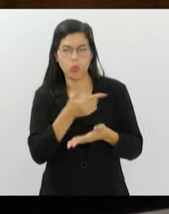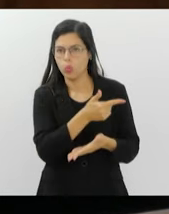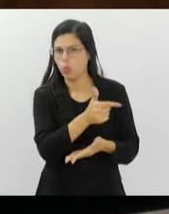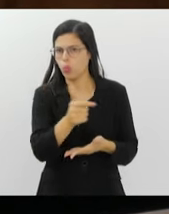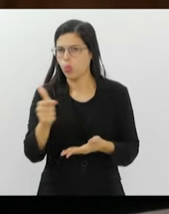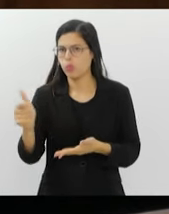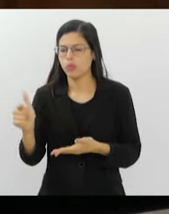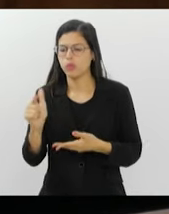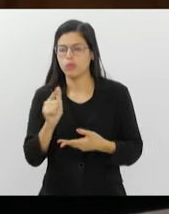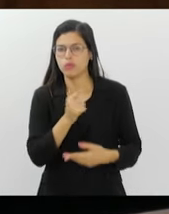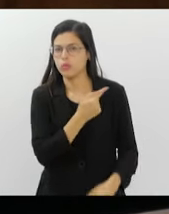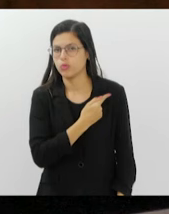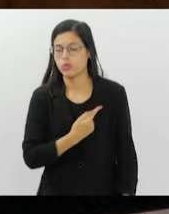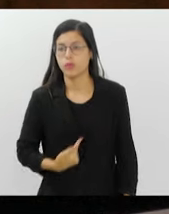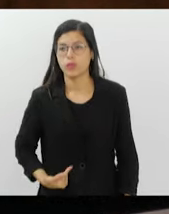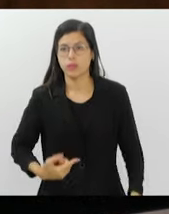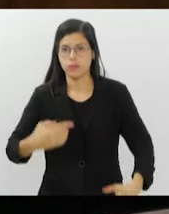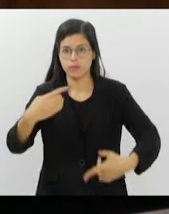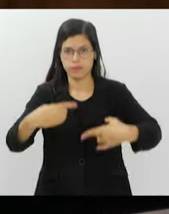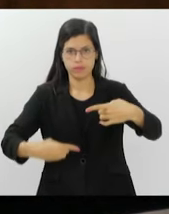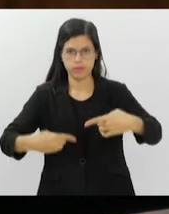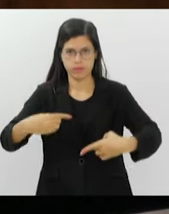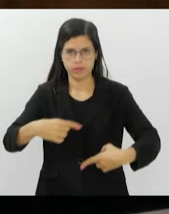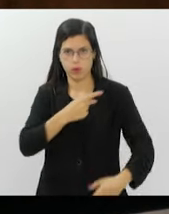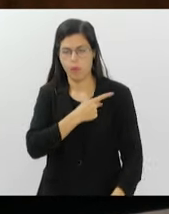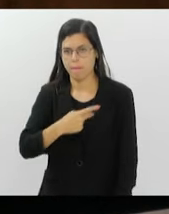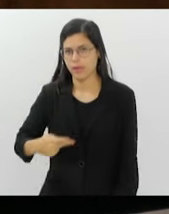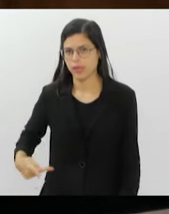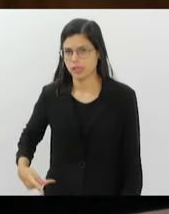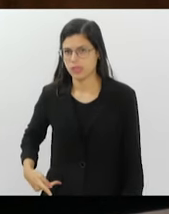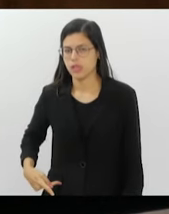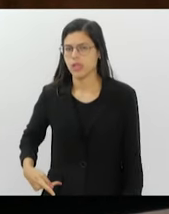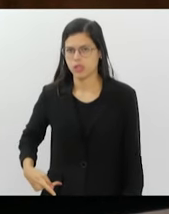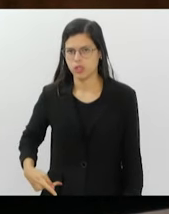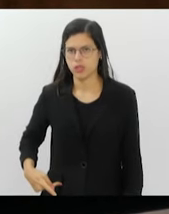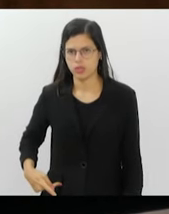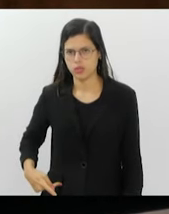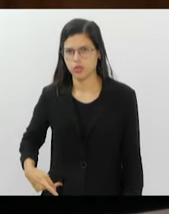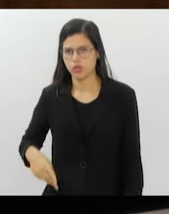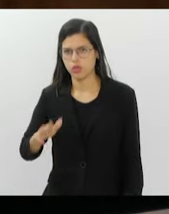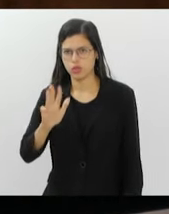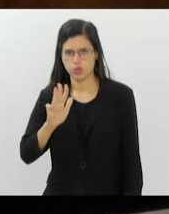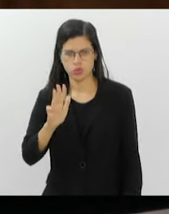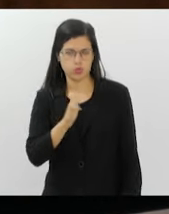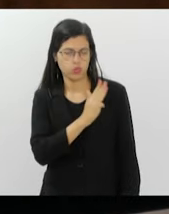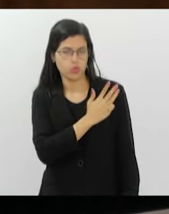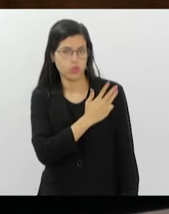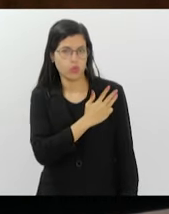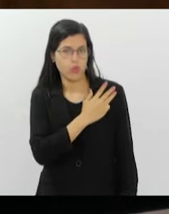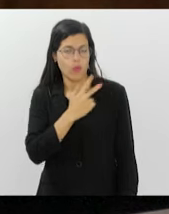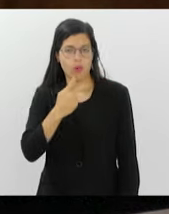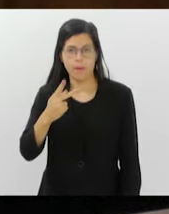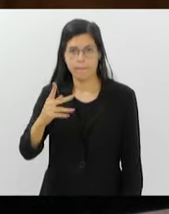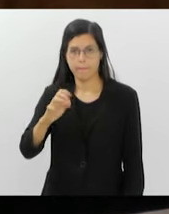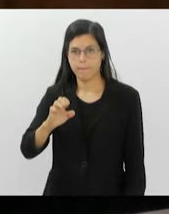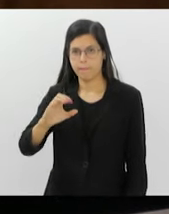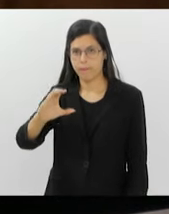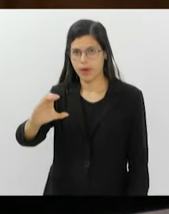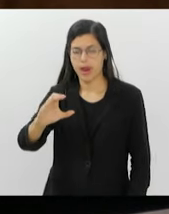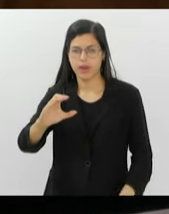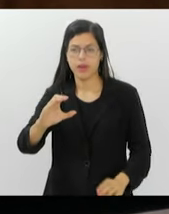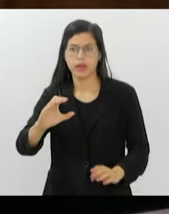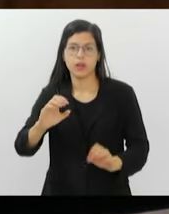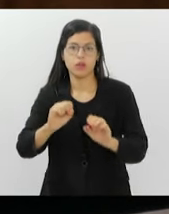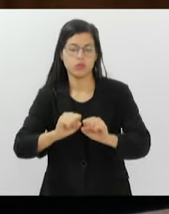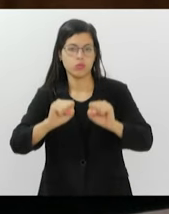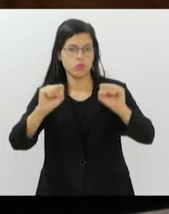para discutir com o Presidente da República a PEC do sistema único de